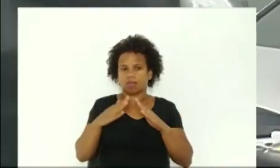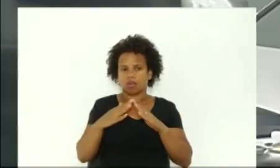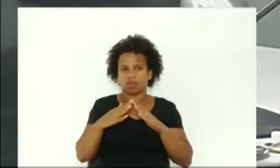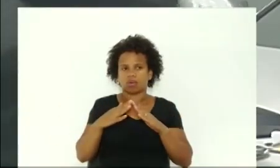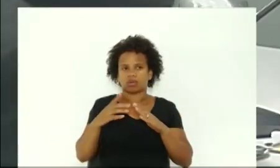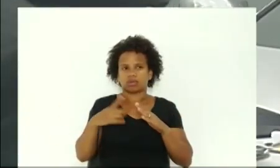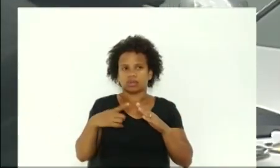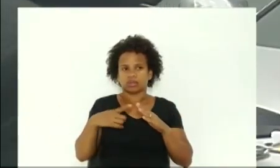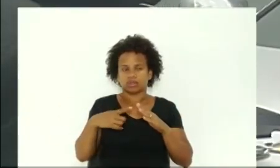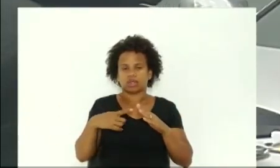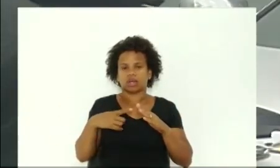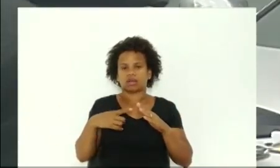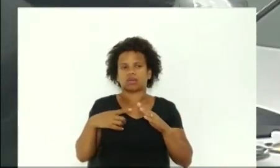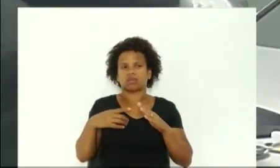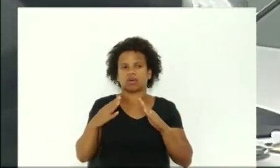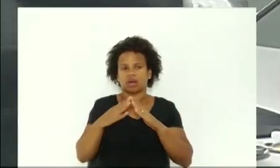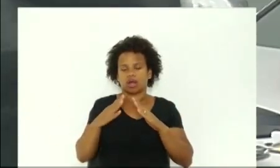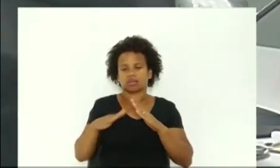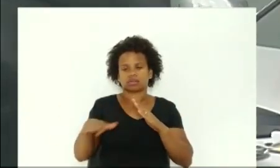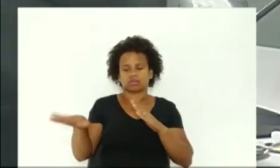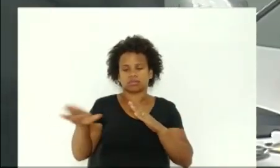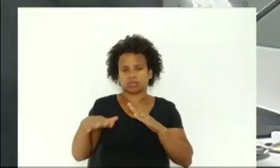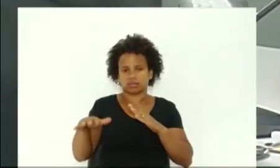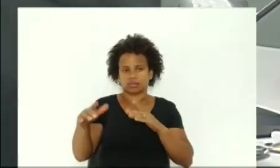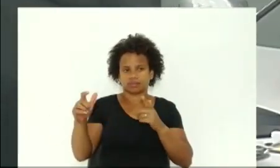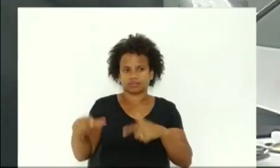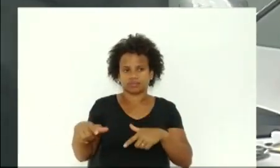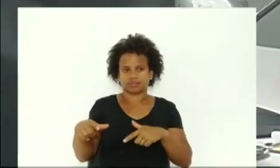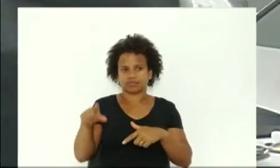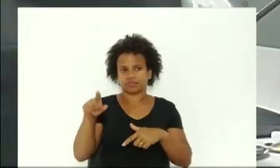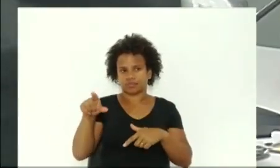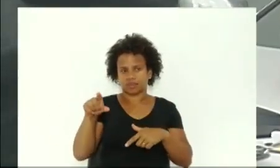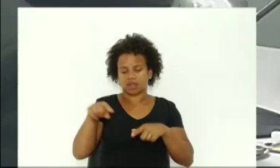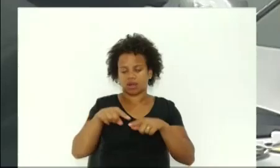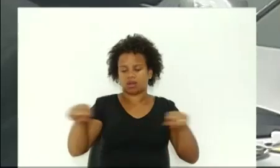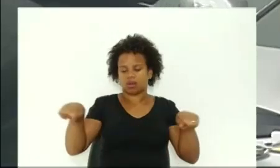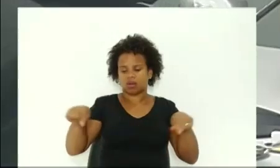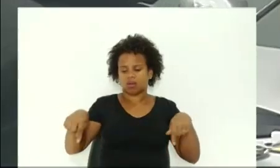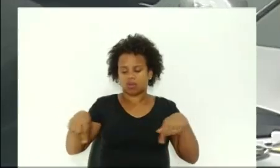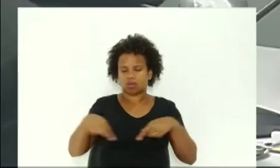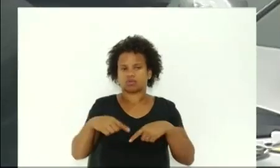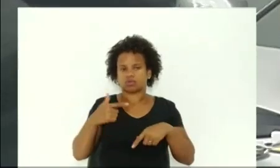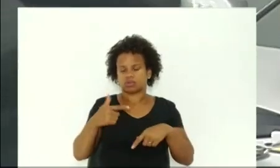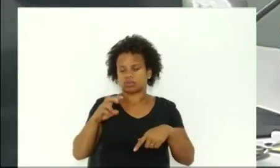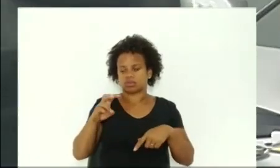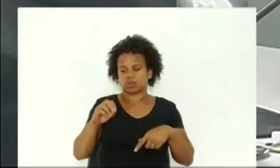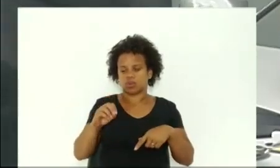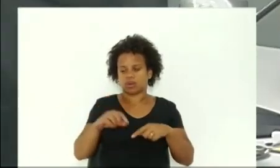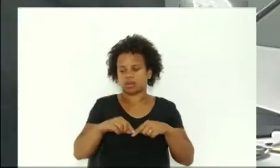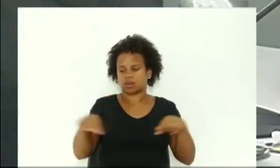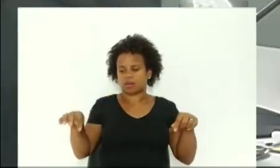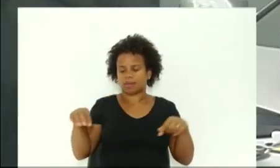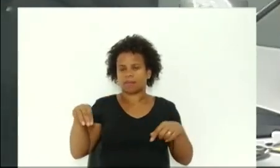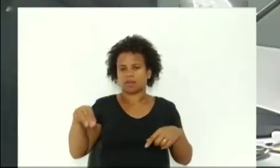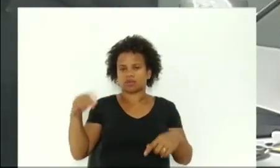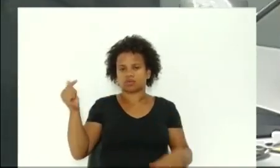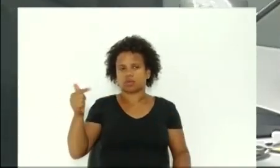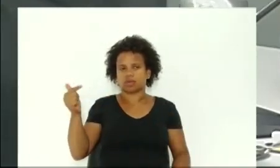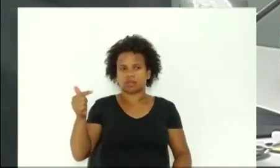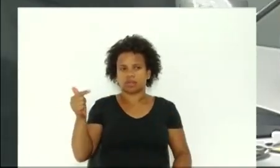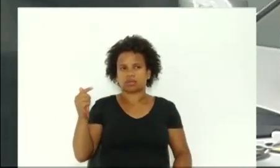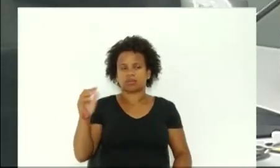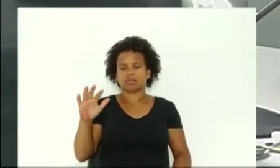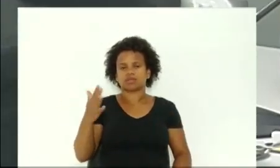ali, e hoje um lote ali de 250 metros, é só fazer a conta, custa em